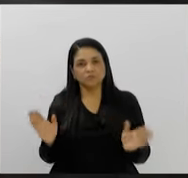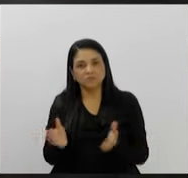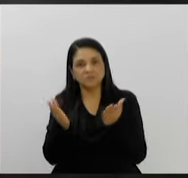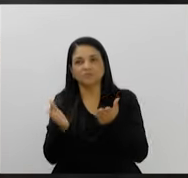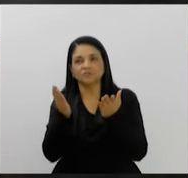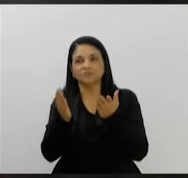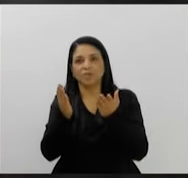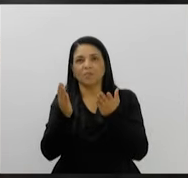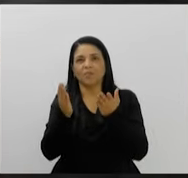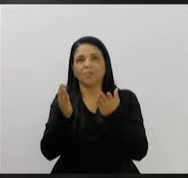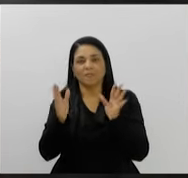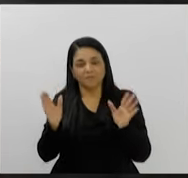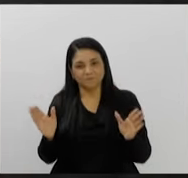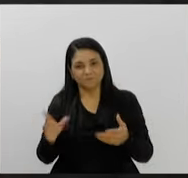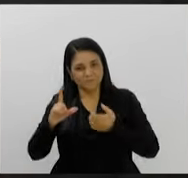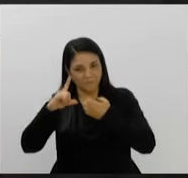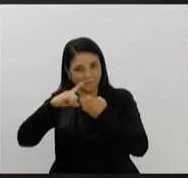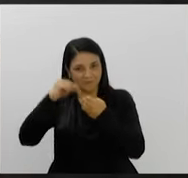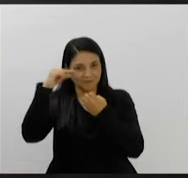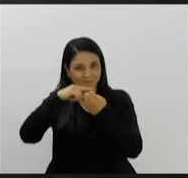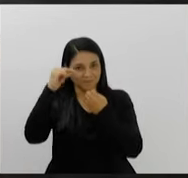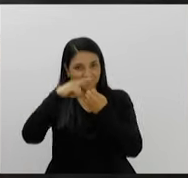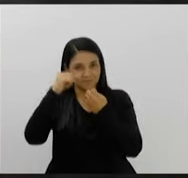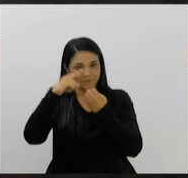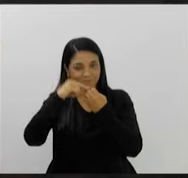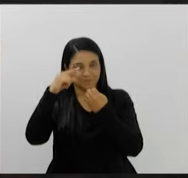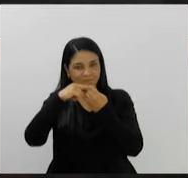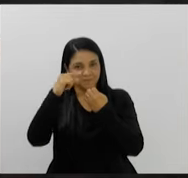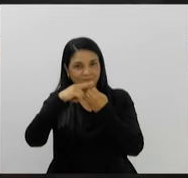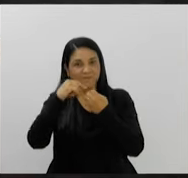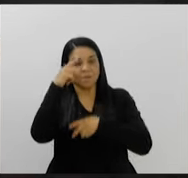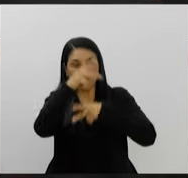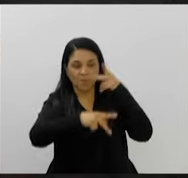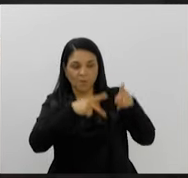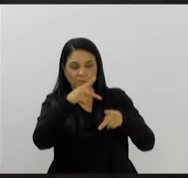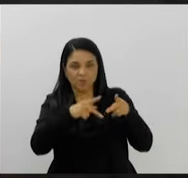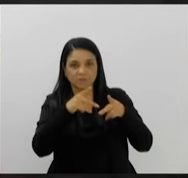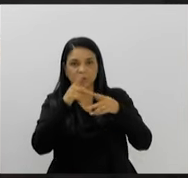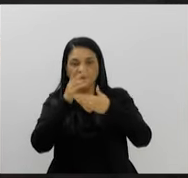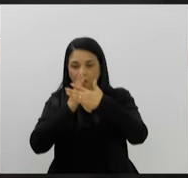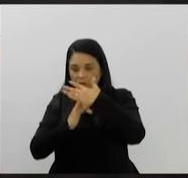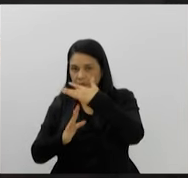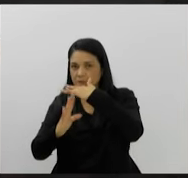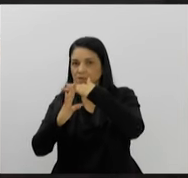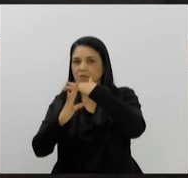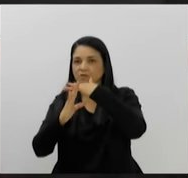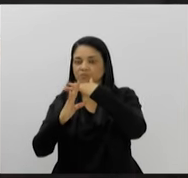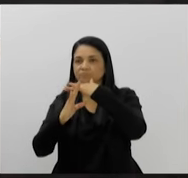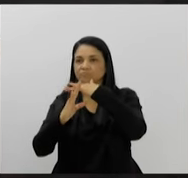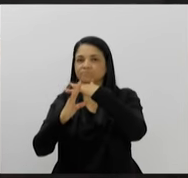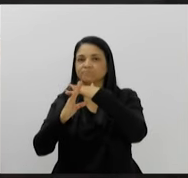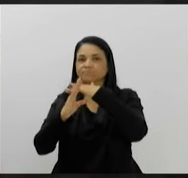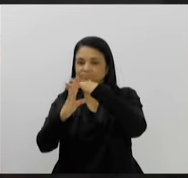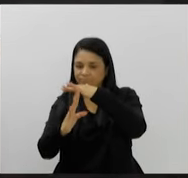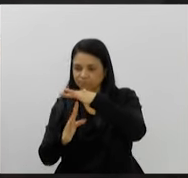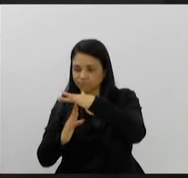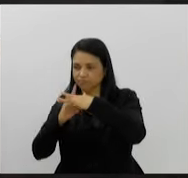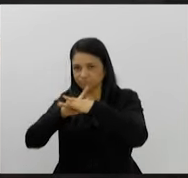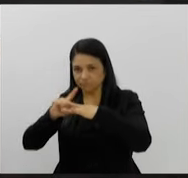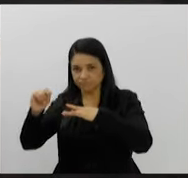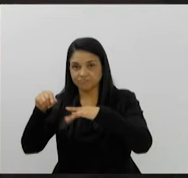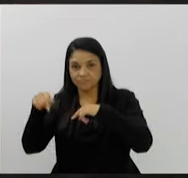IP empreendedorismo para as populações imigrantes refugiadas e apátridas no estado do Rio de